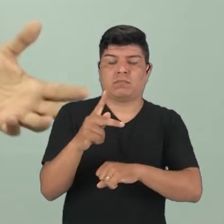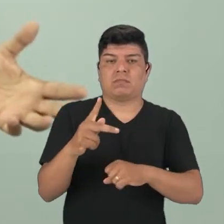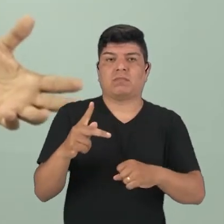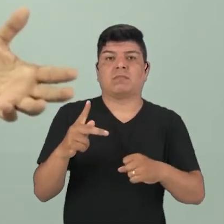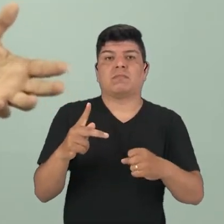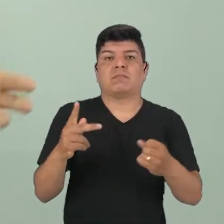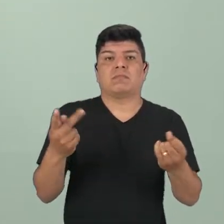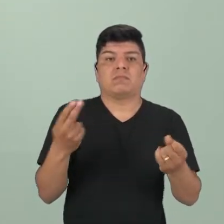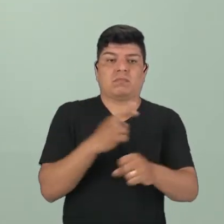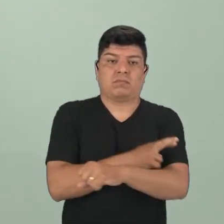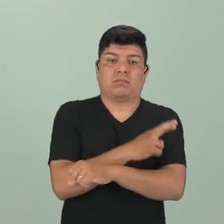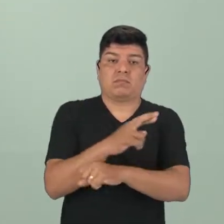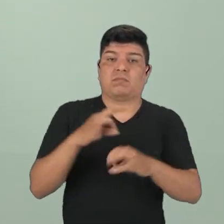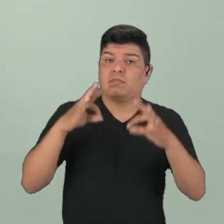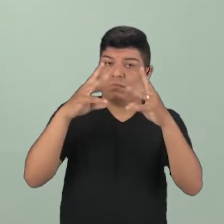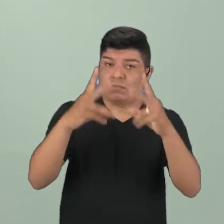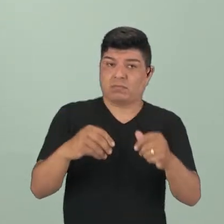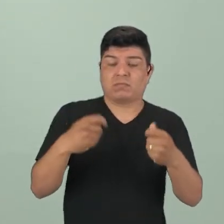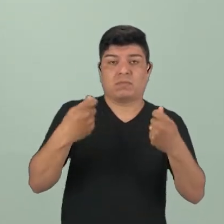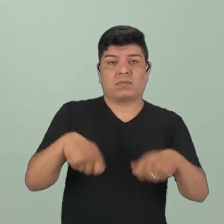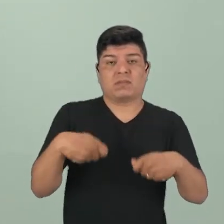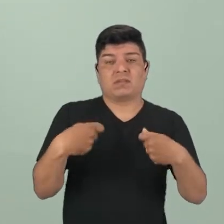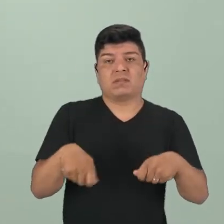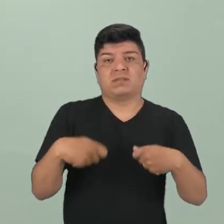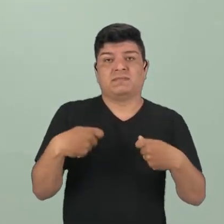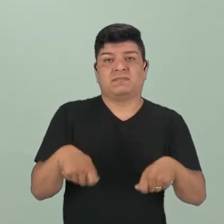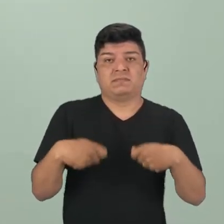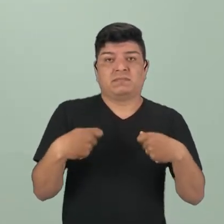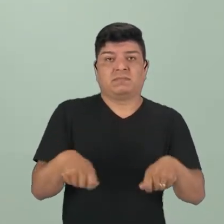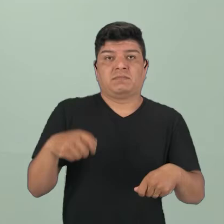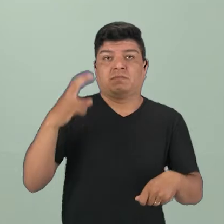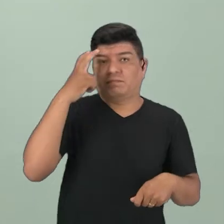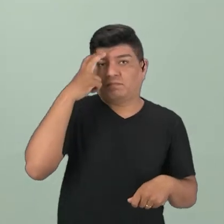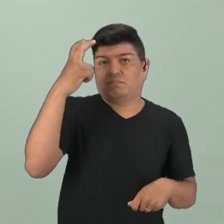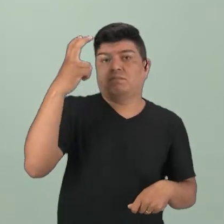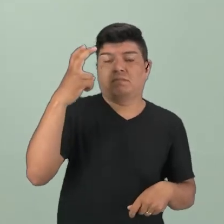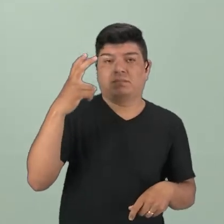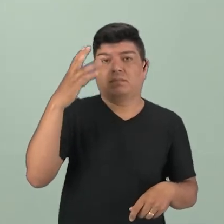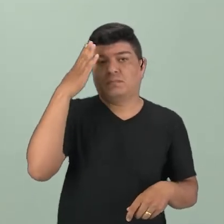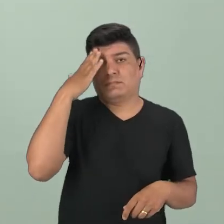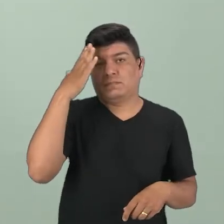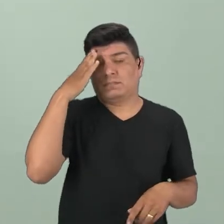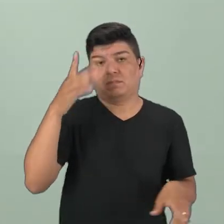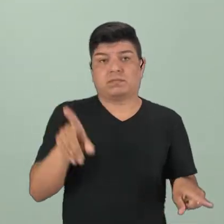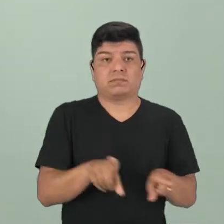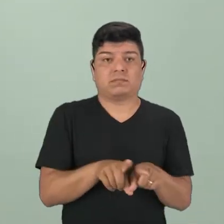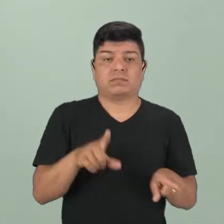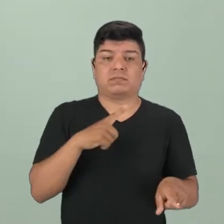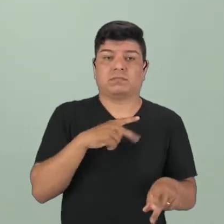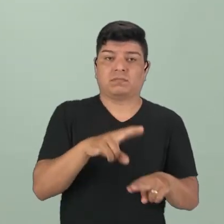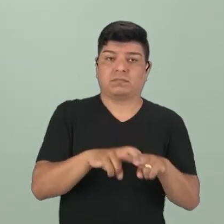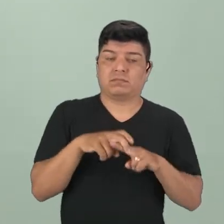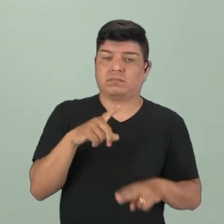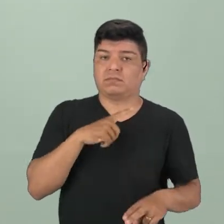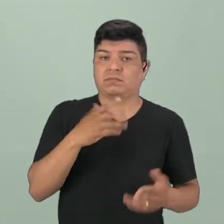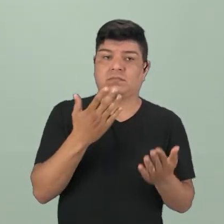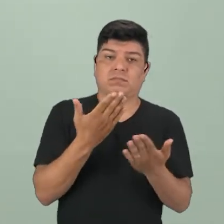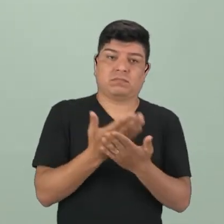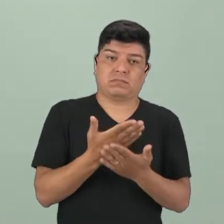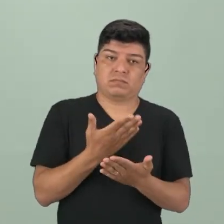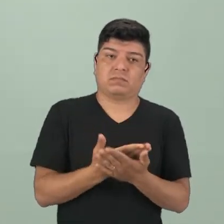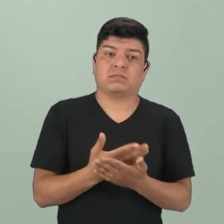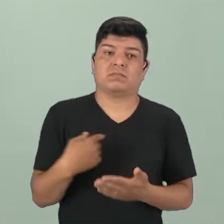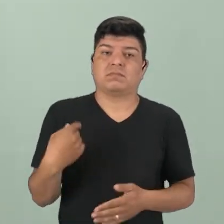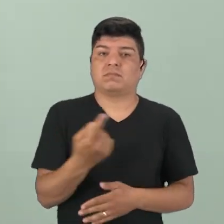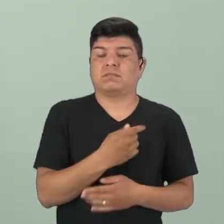para todos. Então tem que haver uma certa inteligência, uma certa sabedoria. Por isso existe essa aula em que a